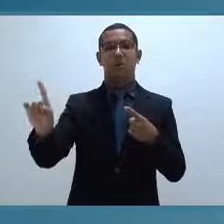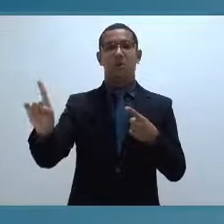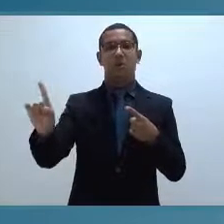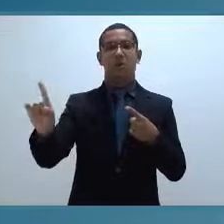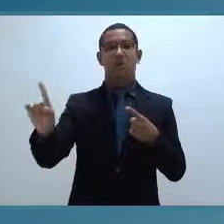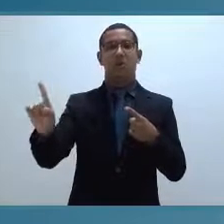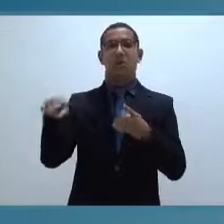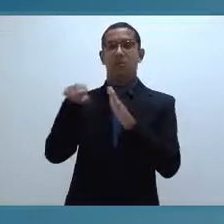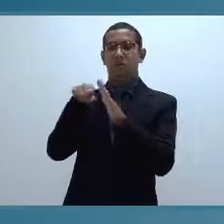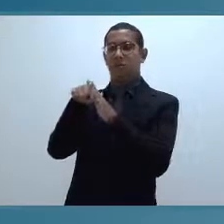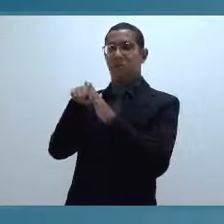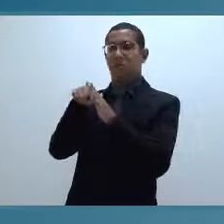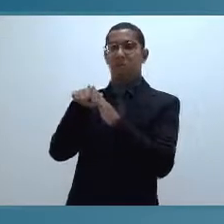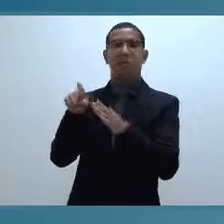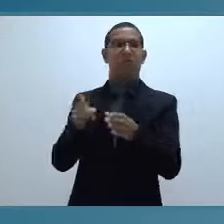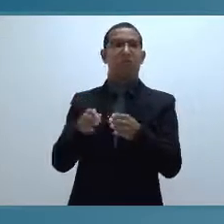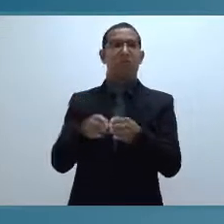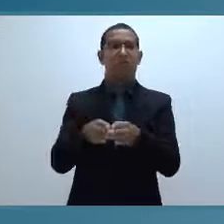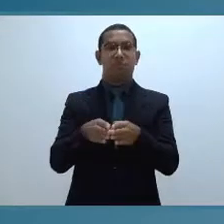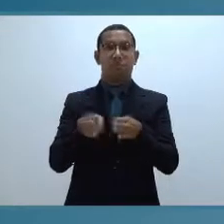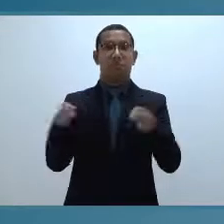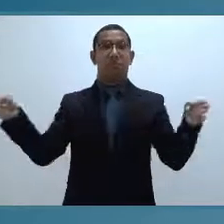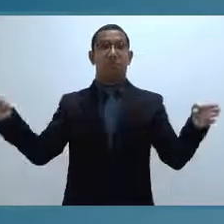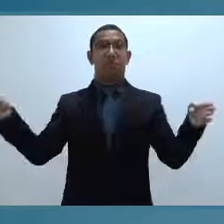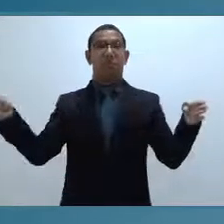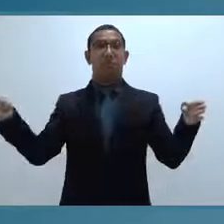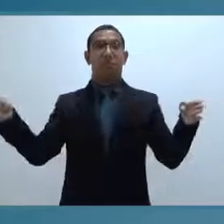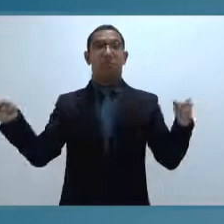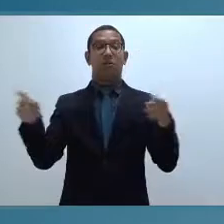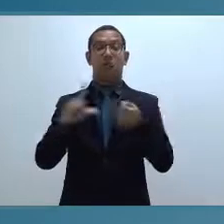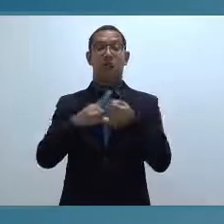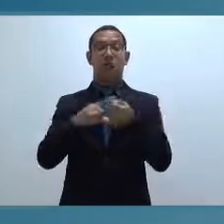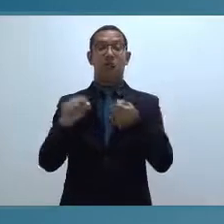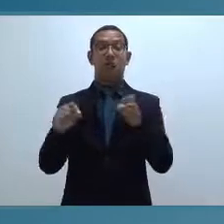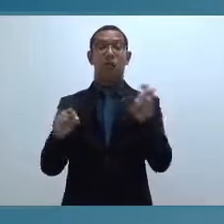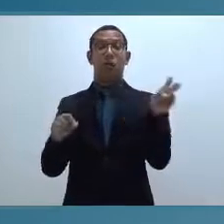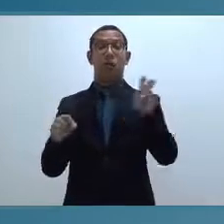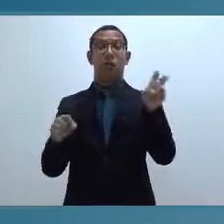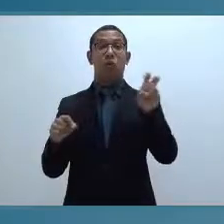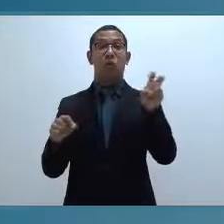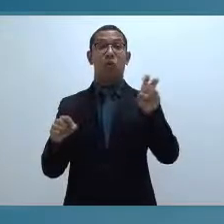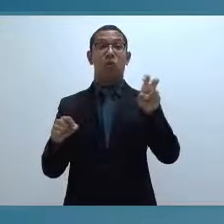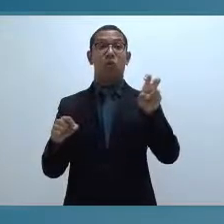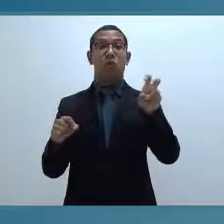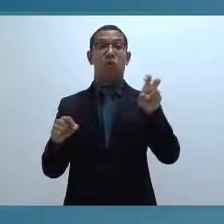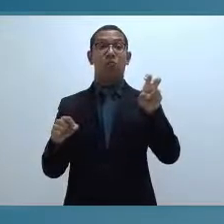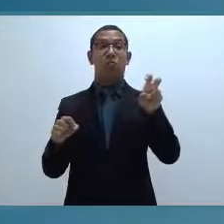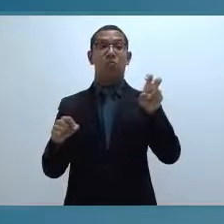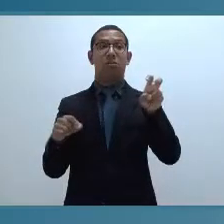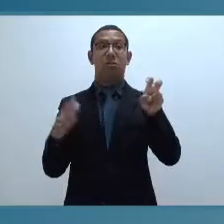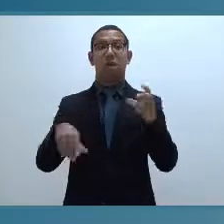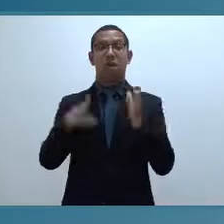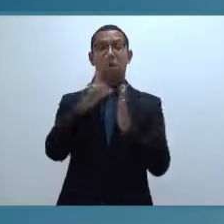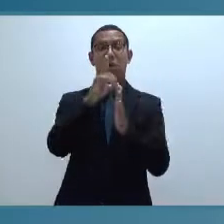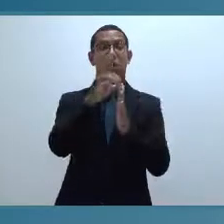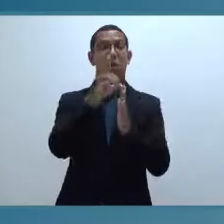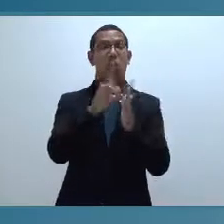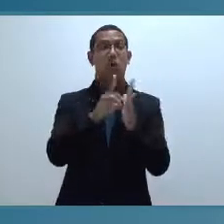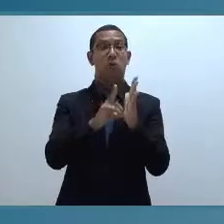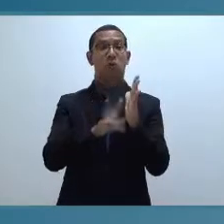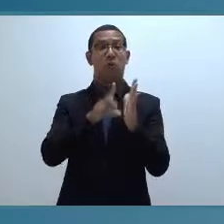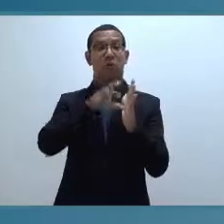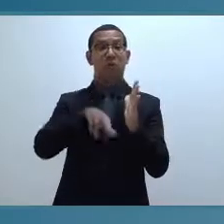observância do limite de afastamento a que se refere o artigo 5º. A instrução do pedido com os documentos de declarações